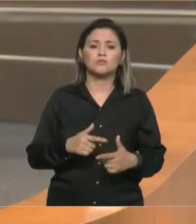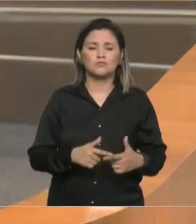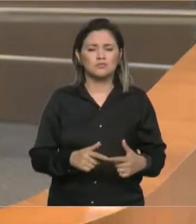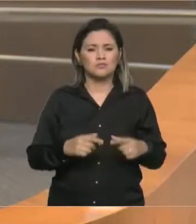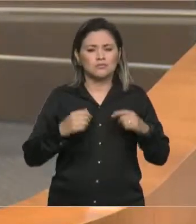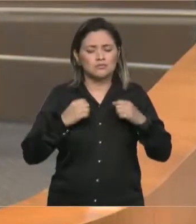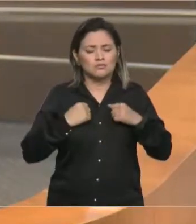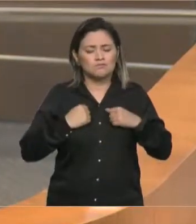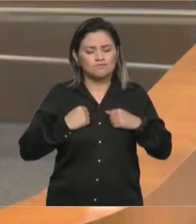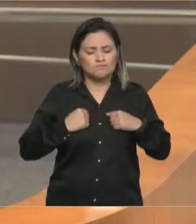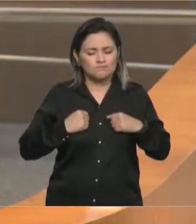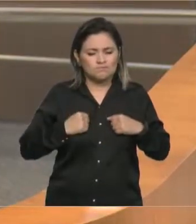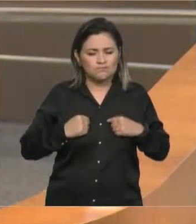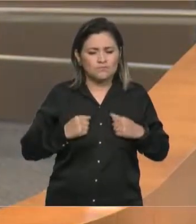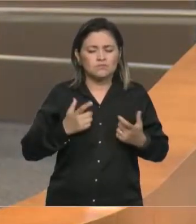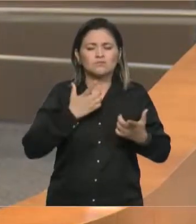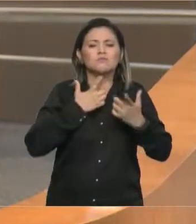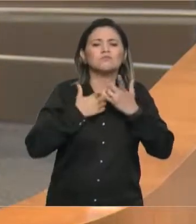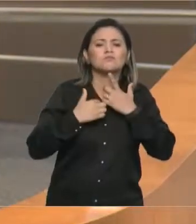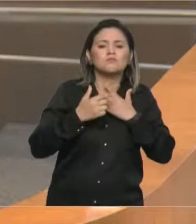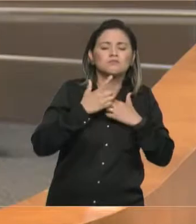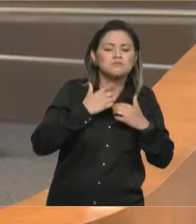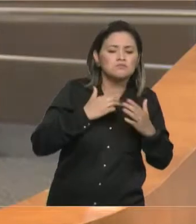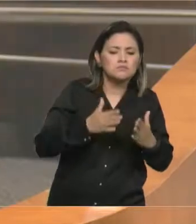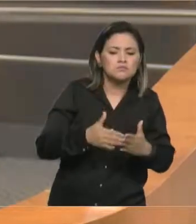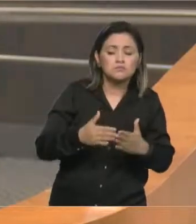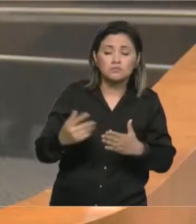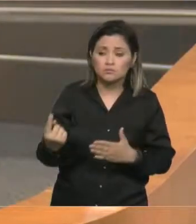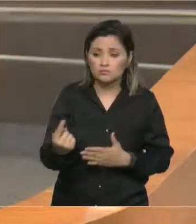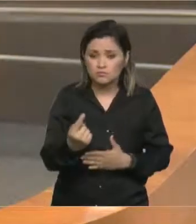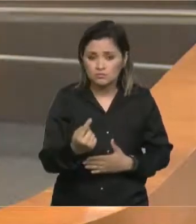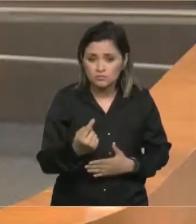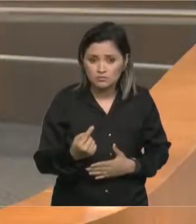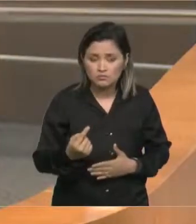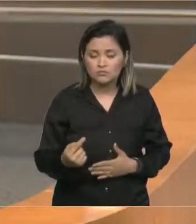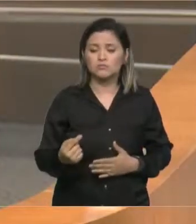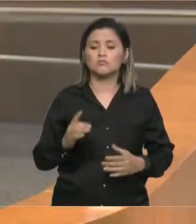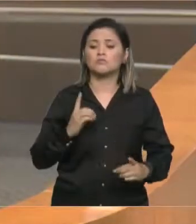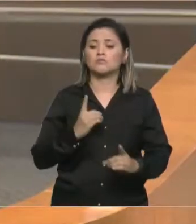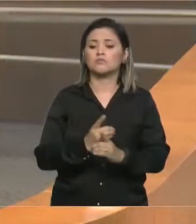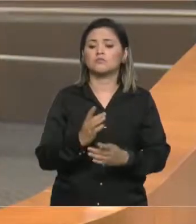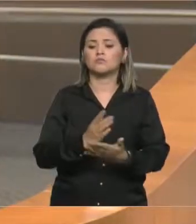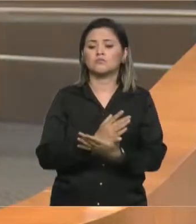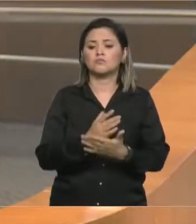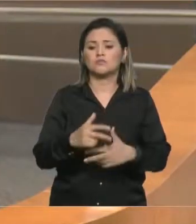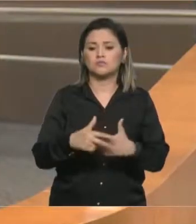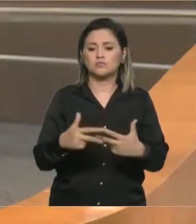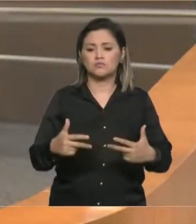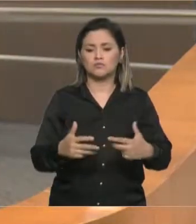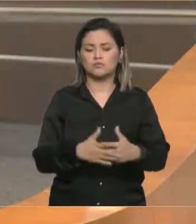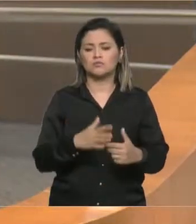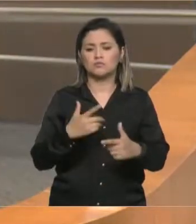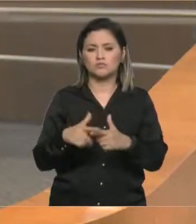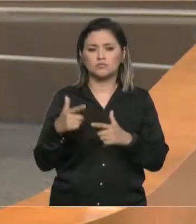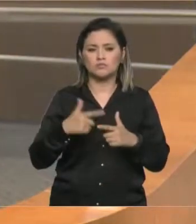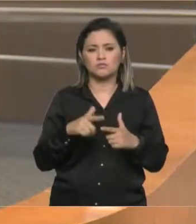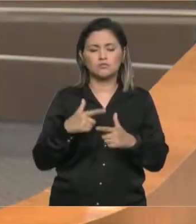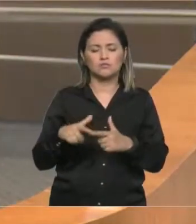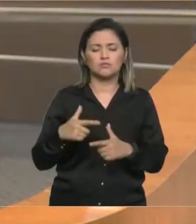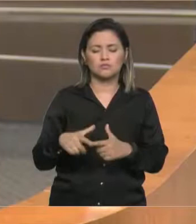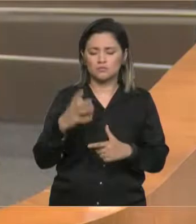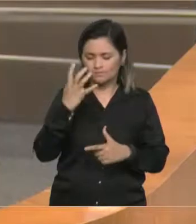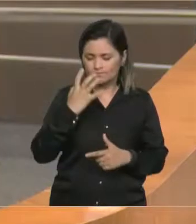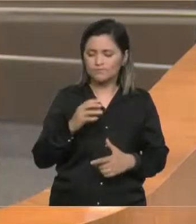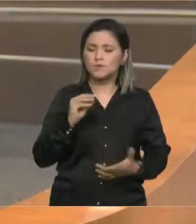e detectamos alguns pontos importantes ali. Em primeiro lugar, um problema grave, gravíssimo de falta de água. Falta